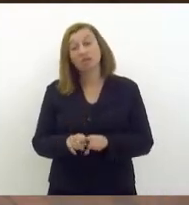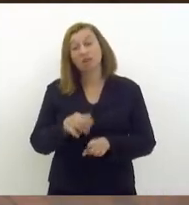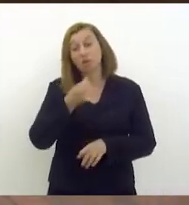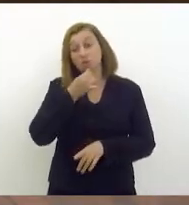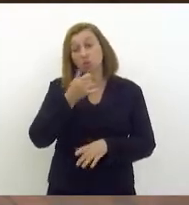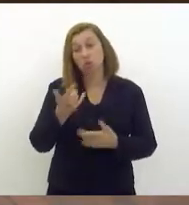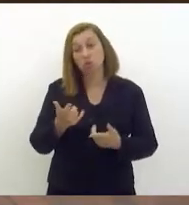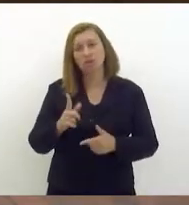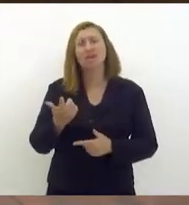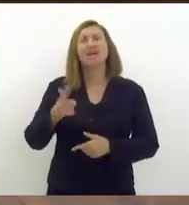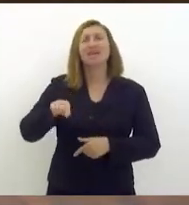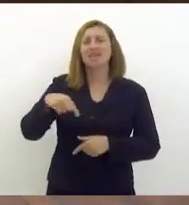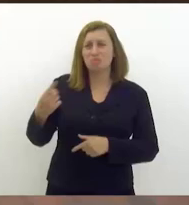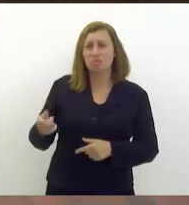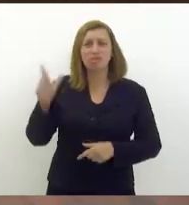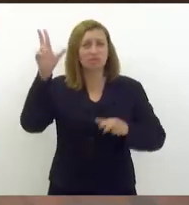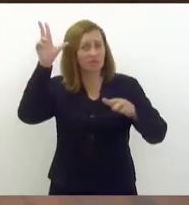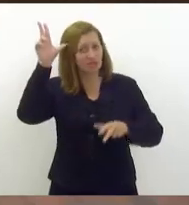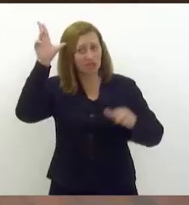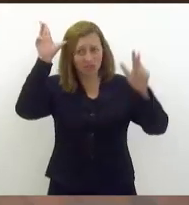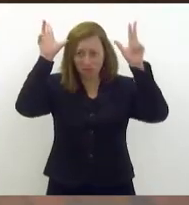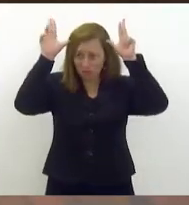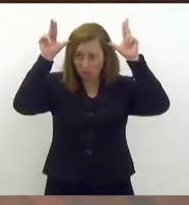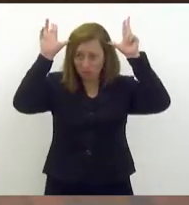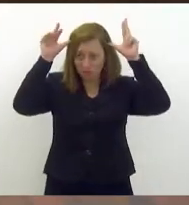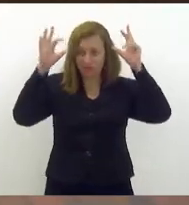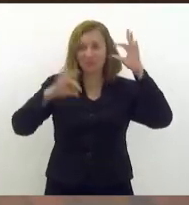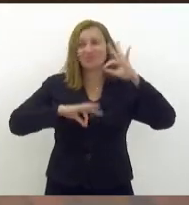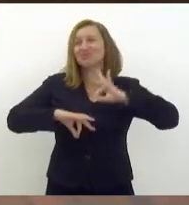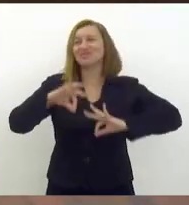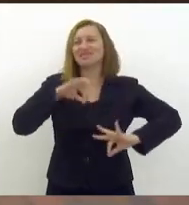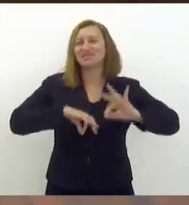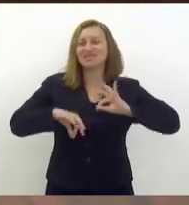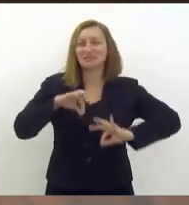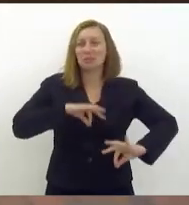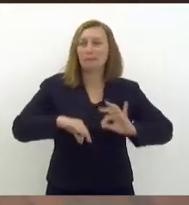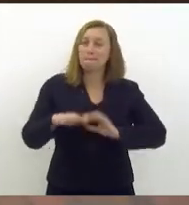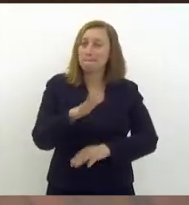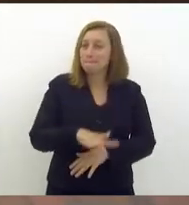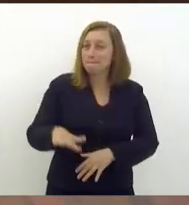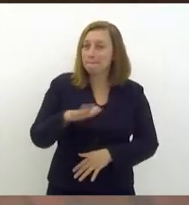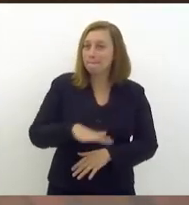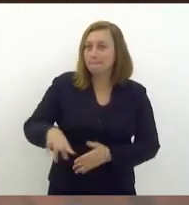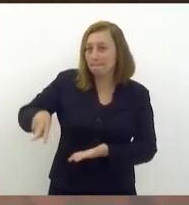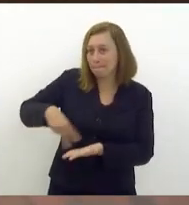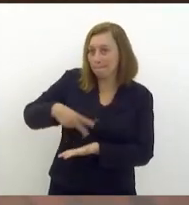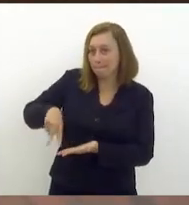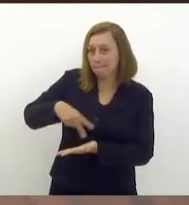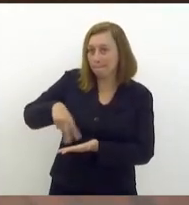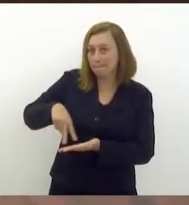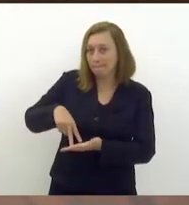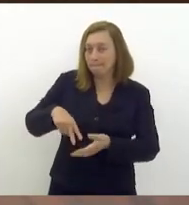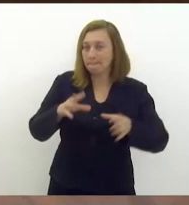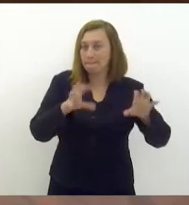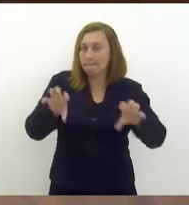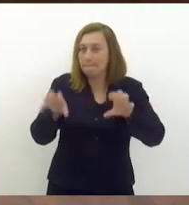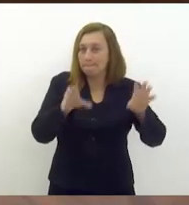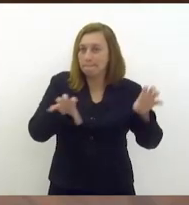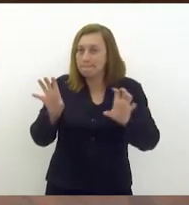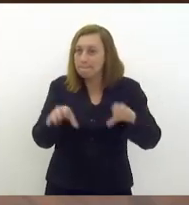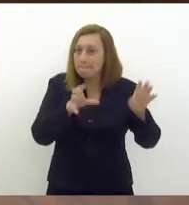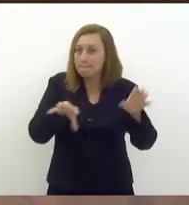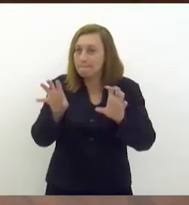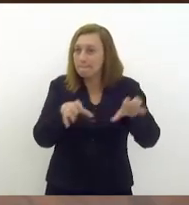depois do cavalo taradão né crianças dançam funk toma rajadão